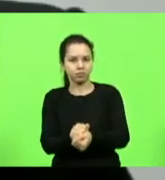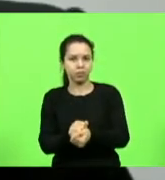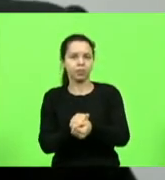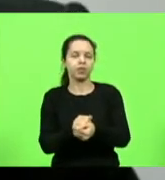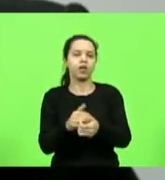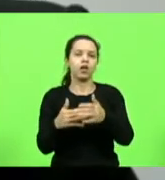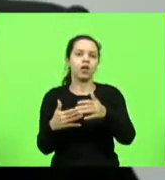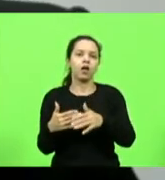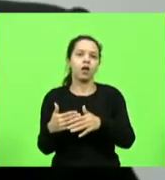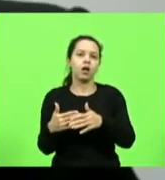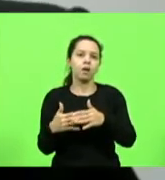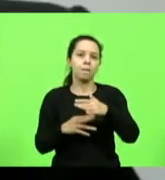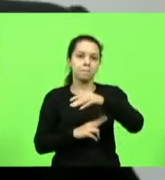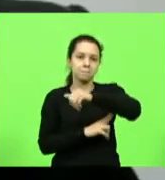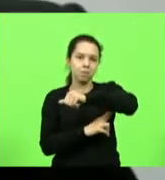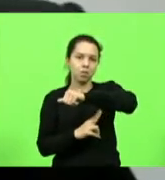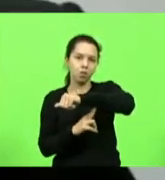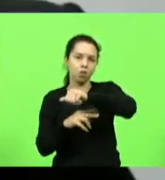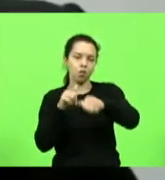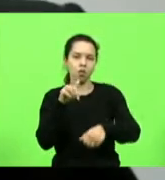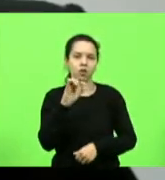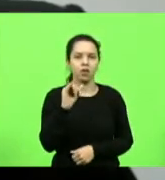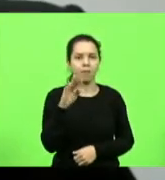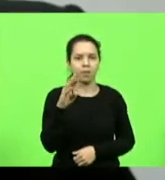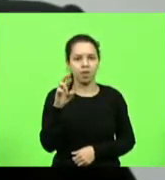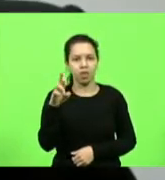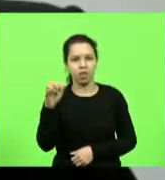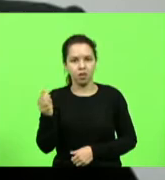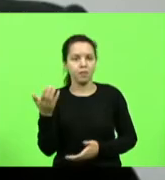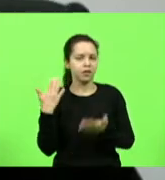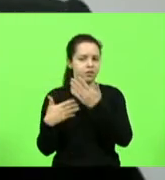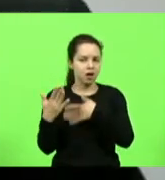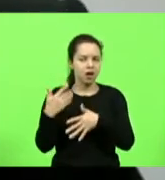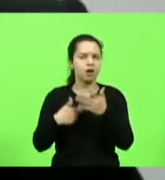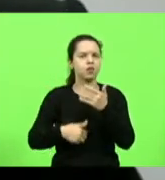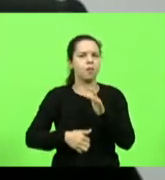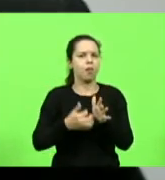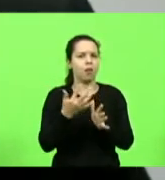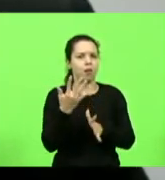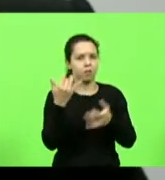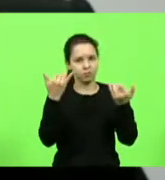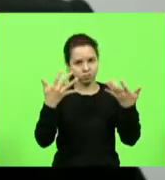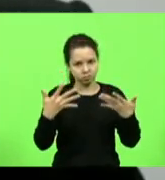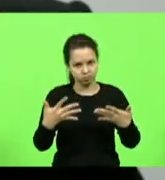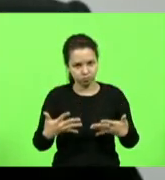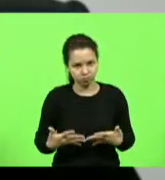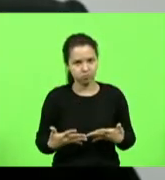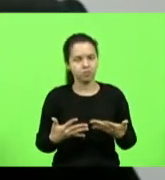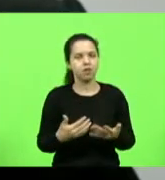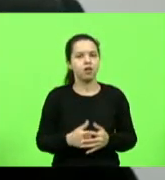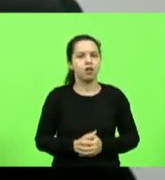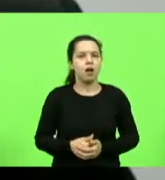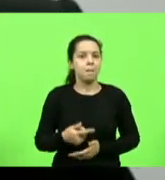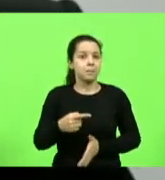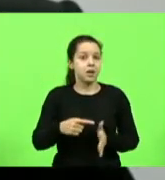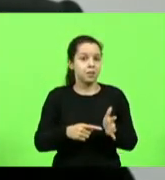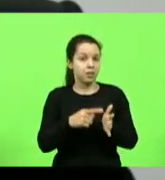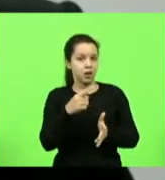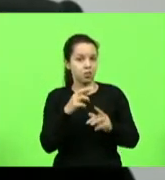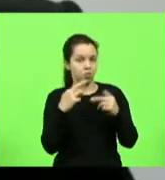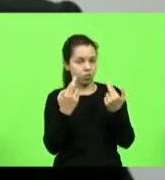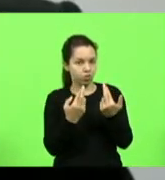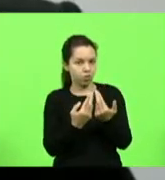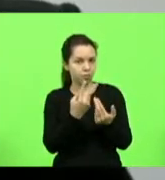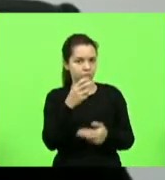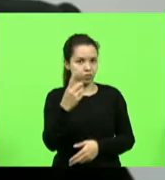Goiabeiras, que tantas vezes eu falei, comentei, solicitei, e que quando eu tive a primeira reunião em 2019 com o governador, eu